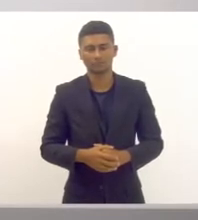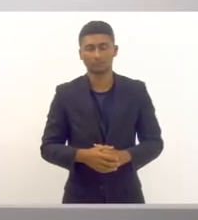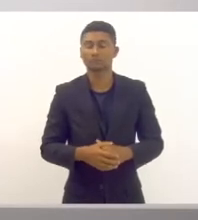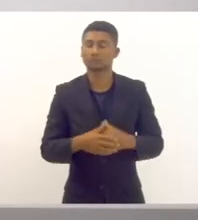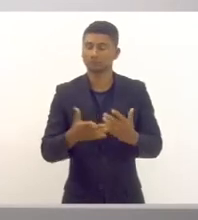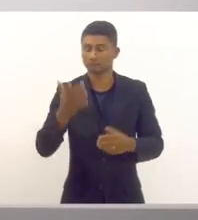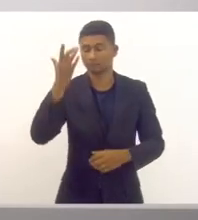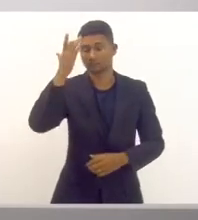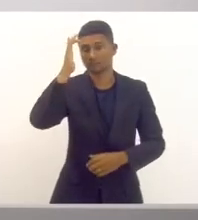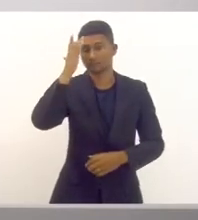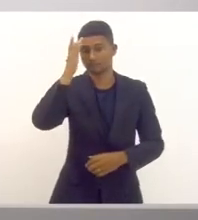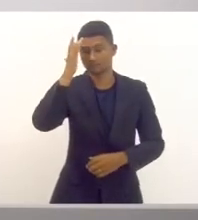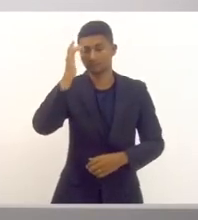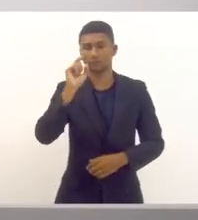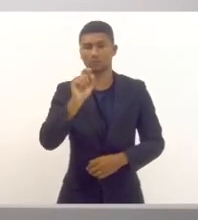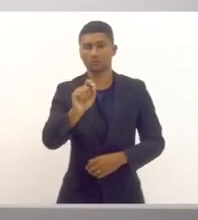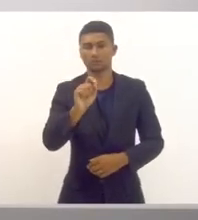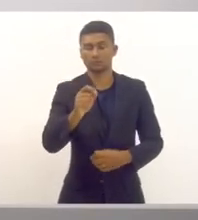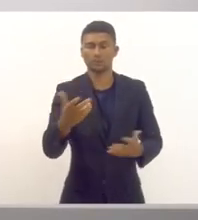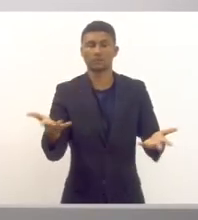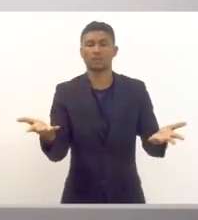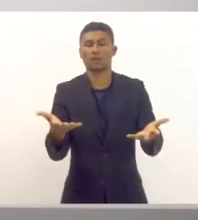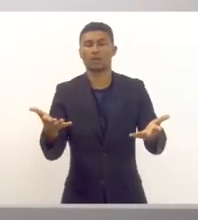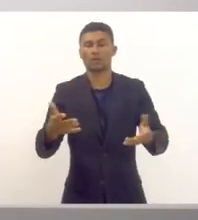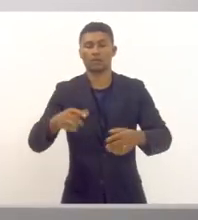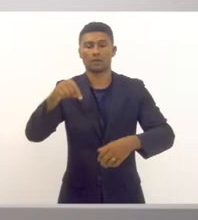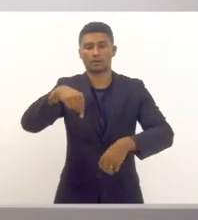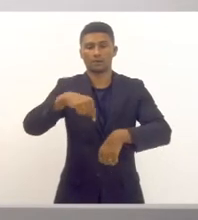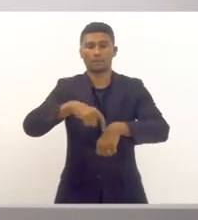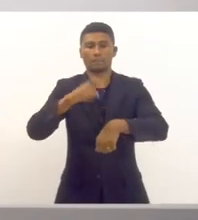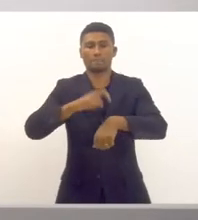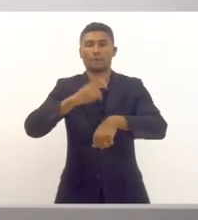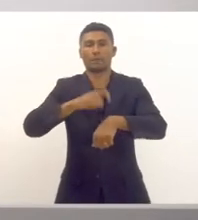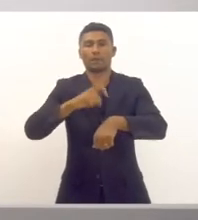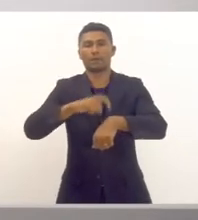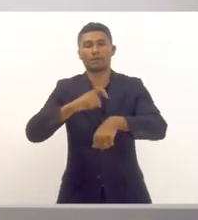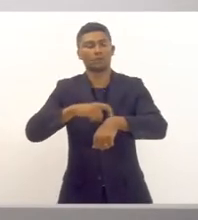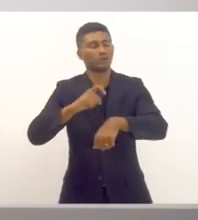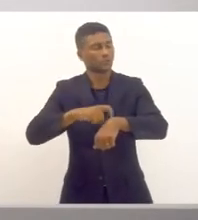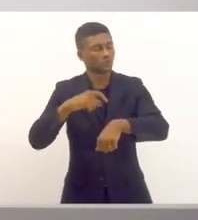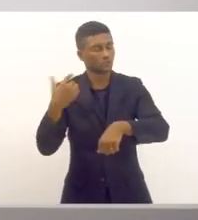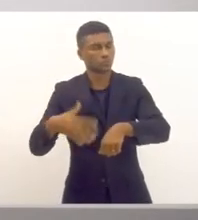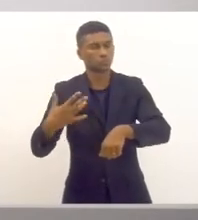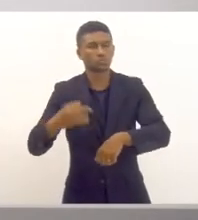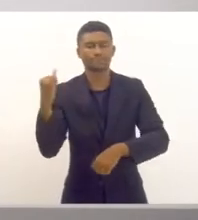Creio que esse momento aqui é um momento importante